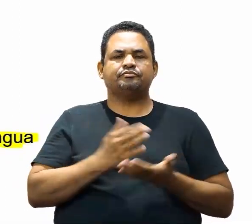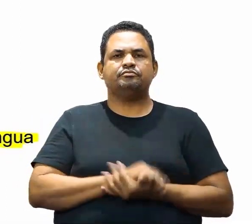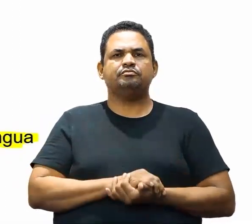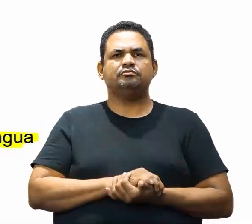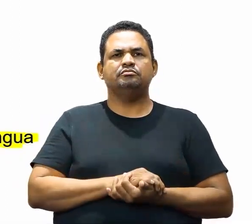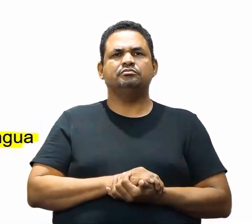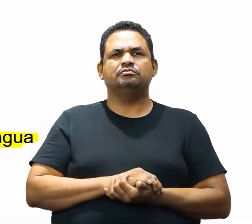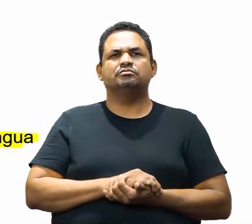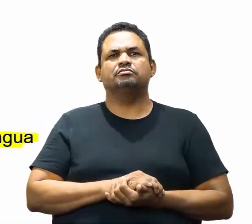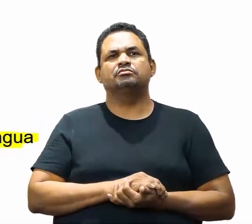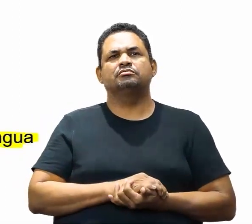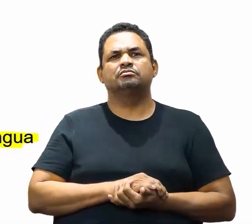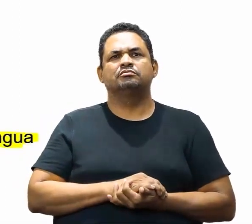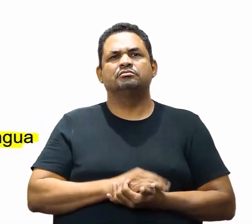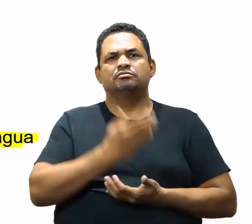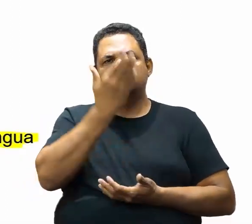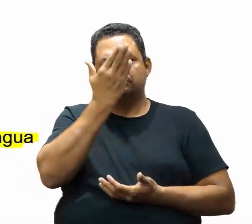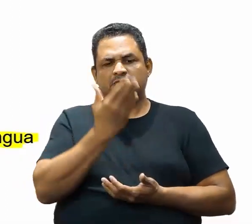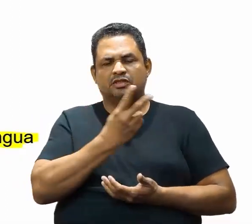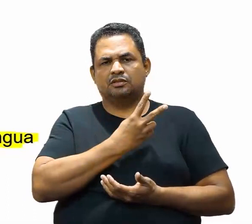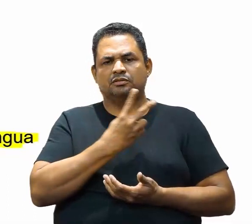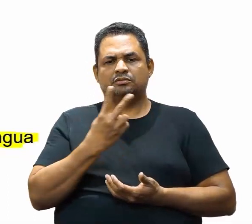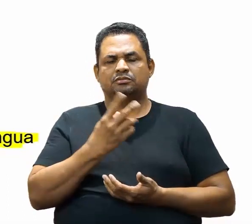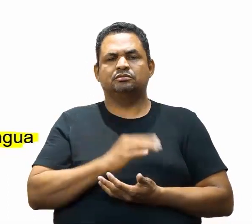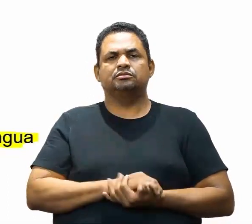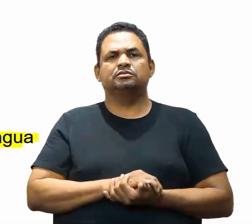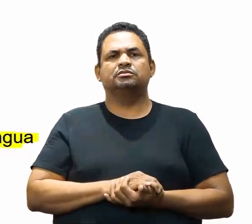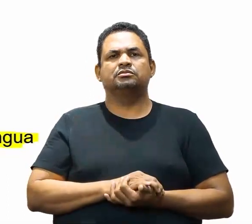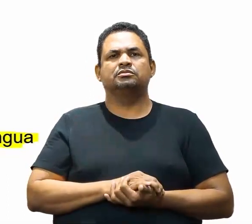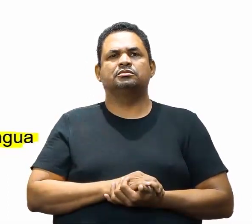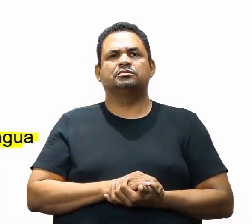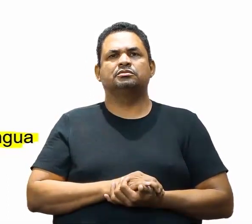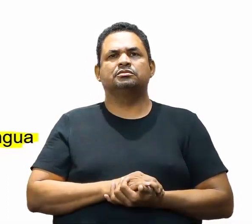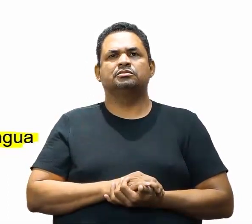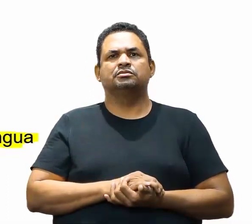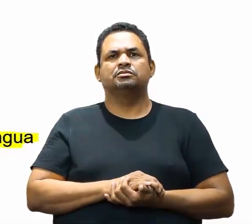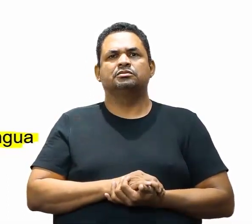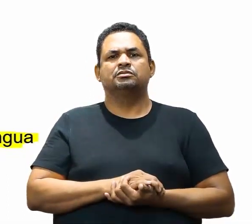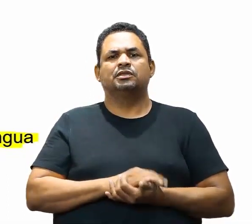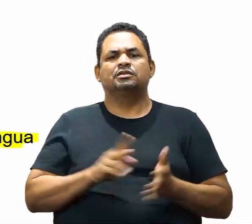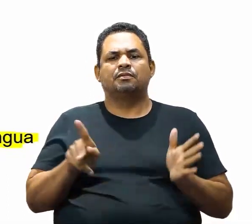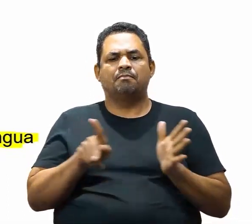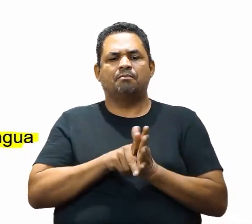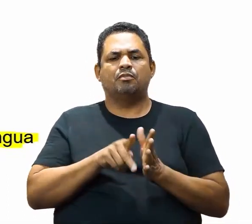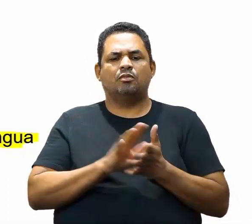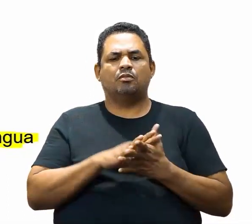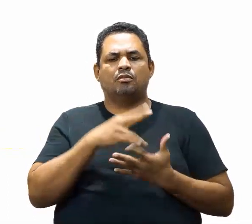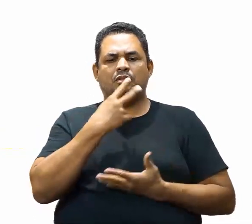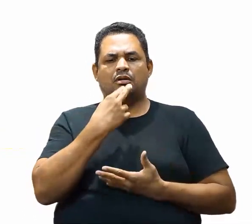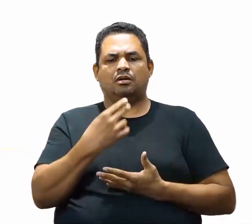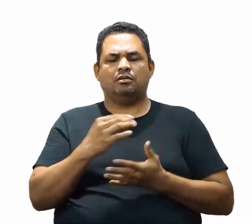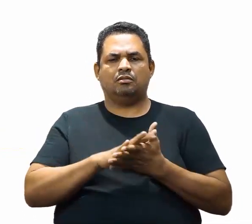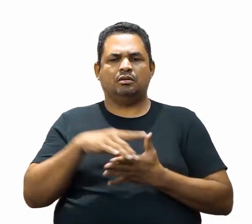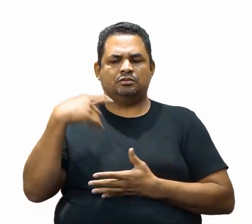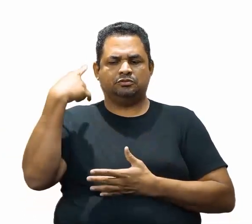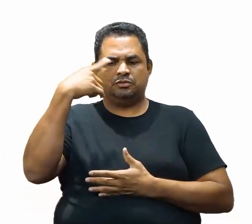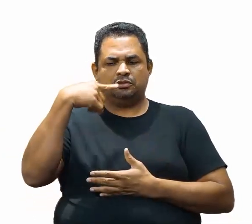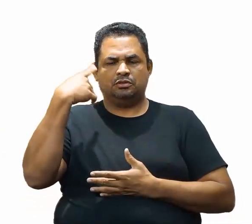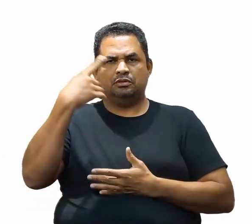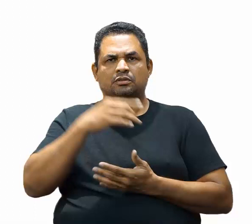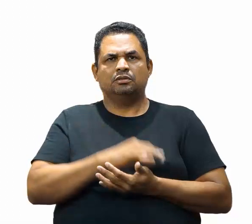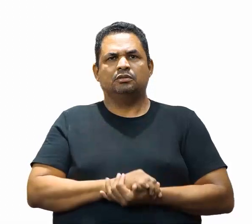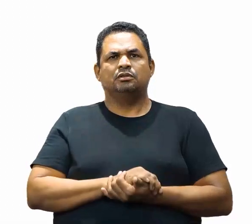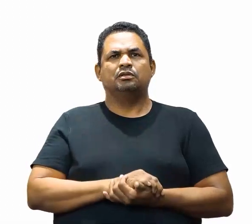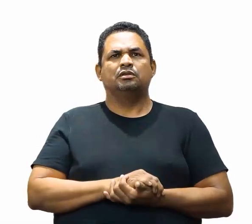língua, na nossa língua materna, mas tem essa peculiaridade na língua espanhola. Vamos ver então